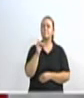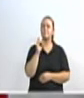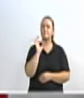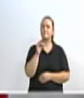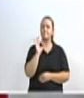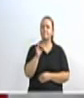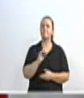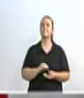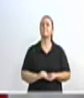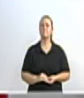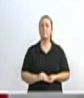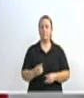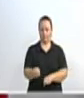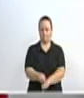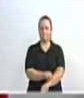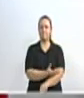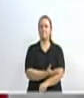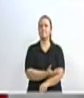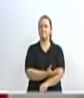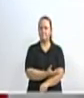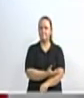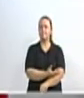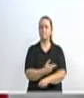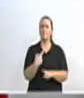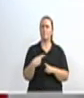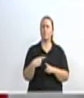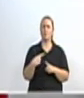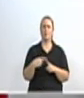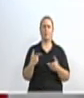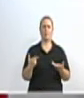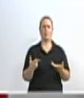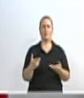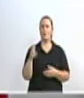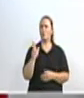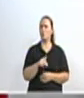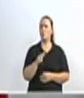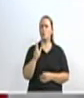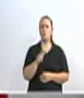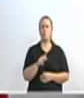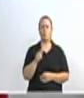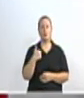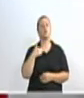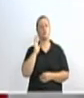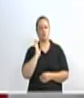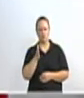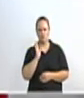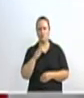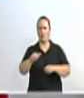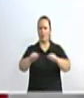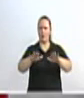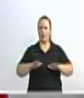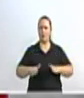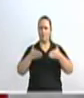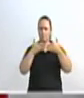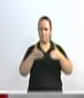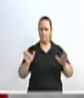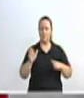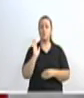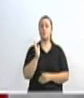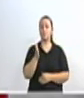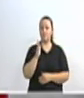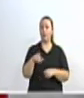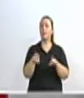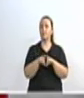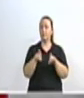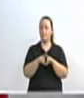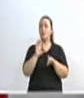que até emocionado, porque eu realmente eu já participei de várias audiências públicas, inclusive da